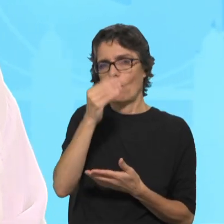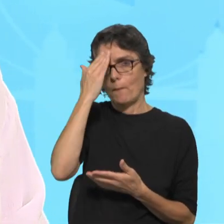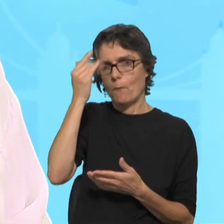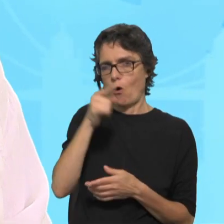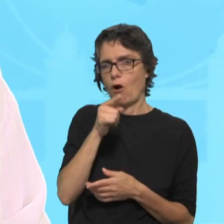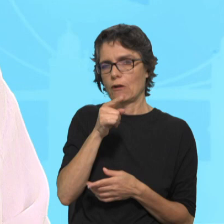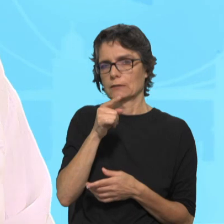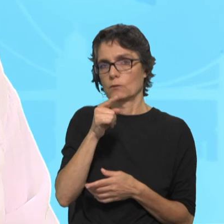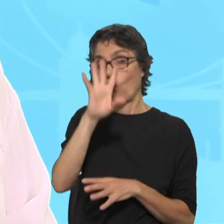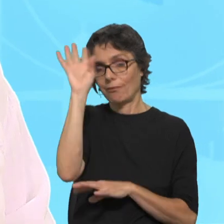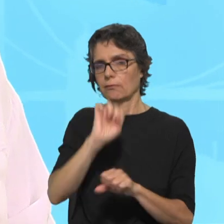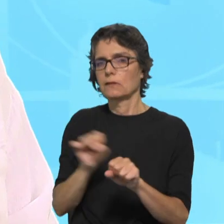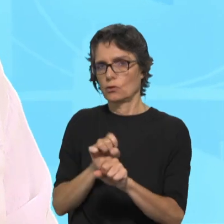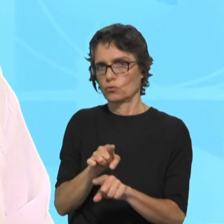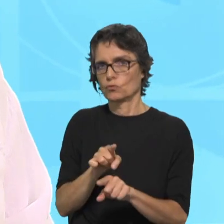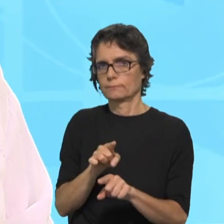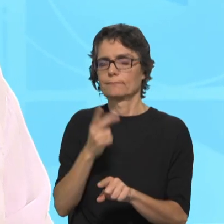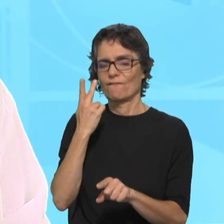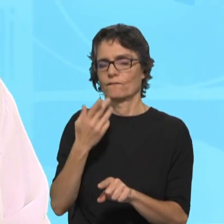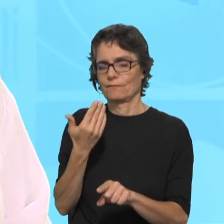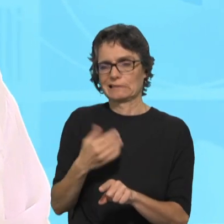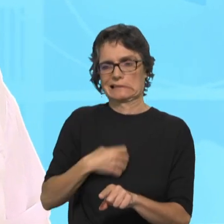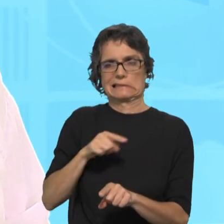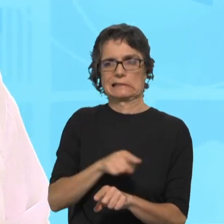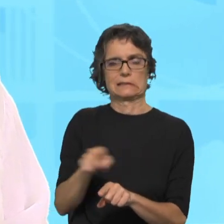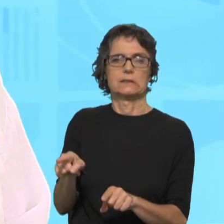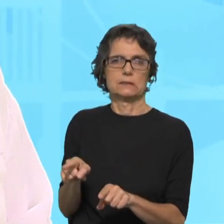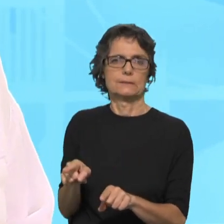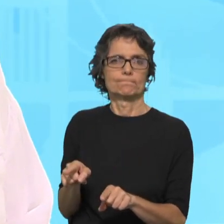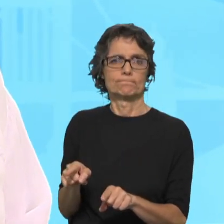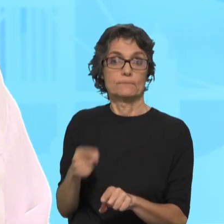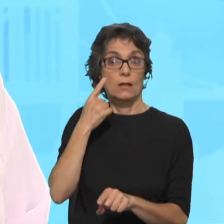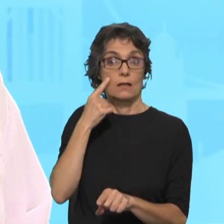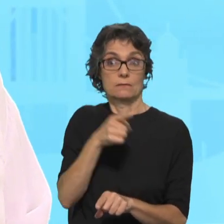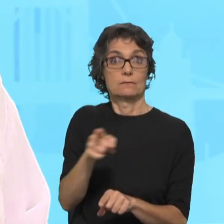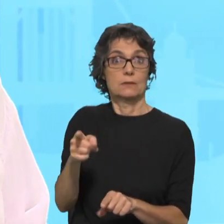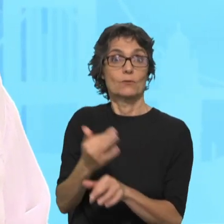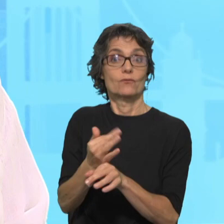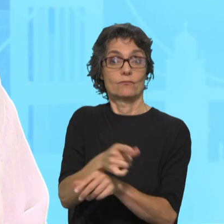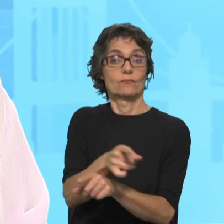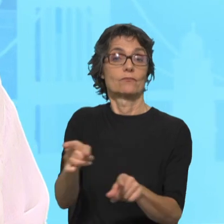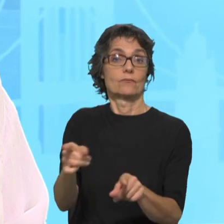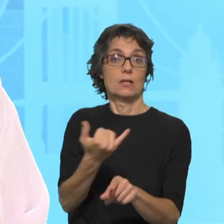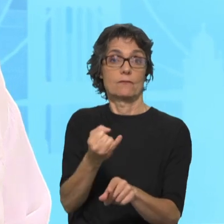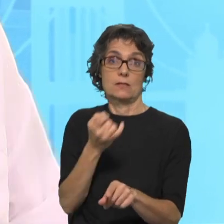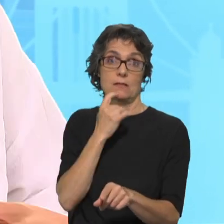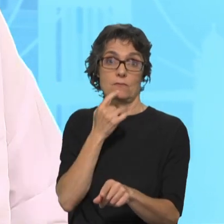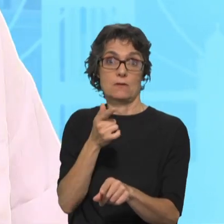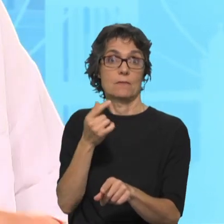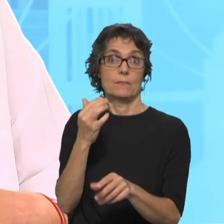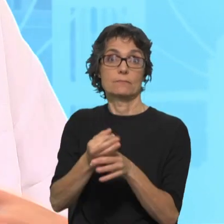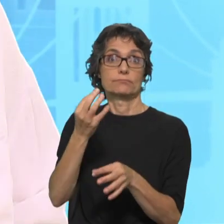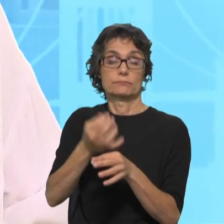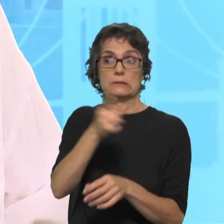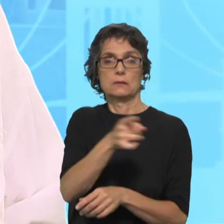da ditadura, está viva. E isso notou-se muito nestas últimas comemorações do cinquentenário do 25 de Abril, que houve